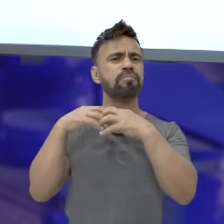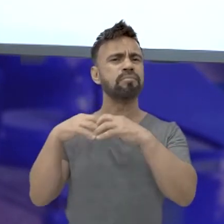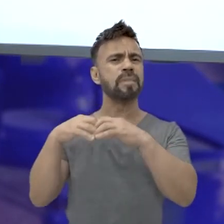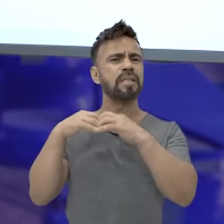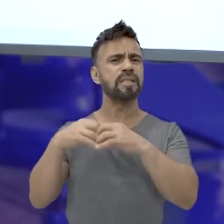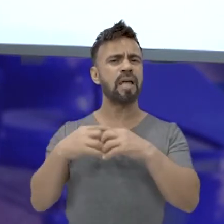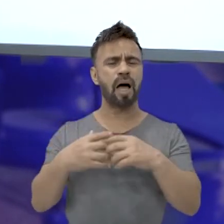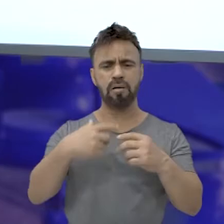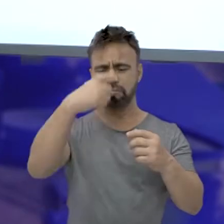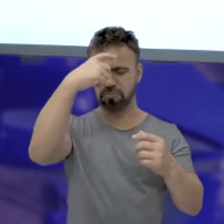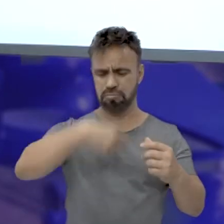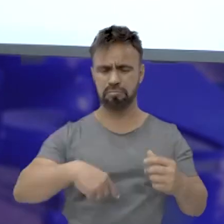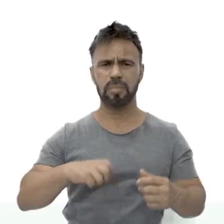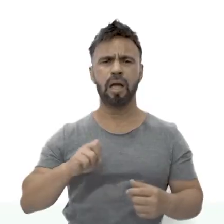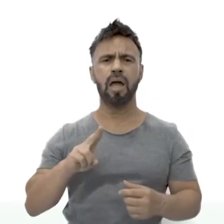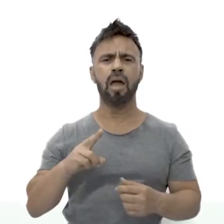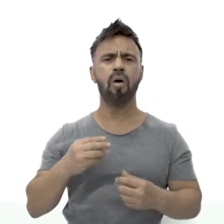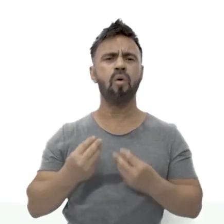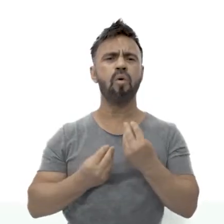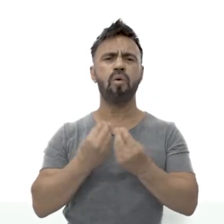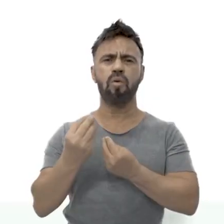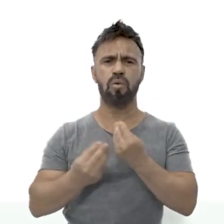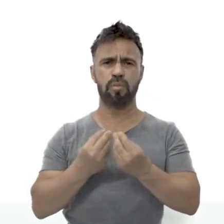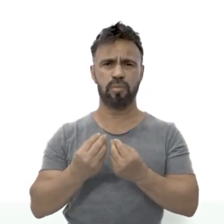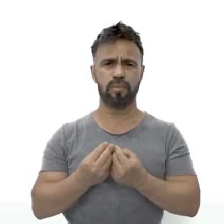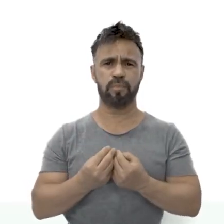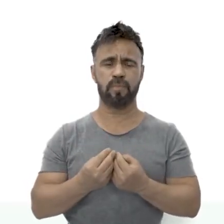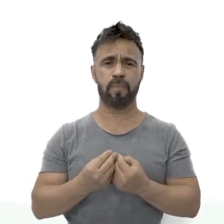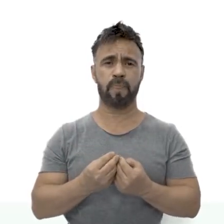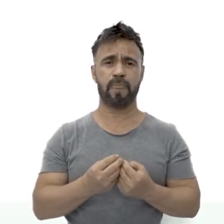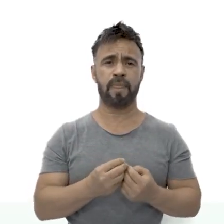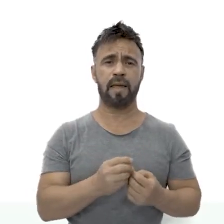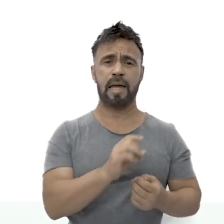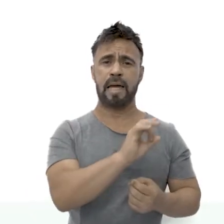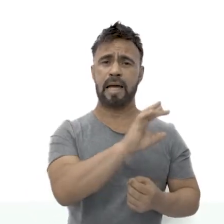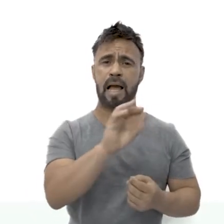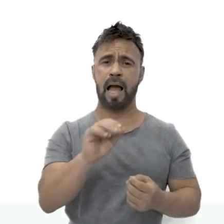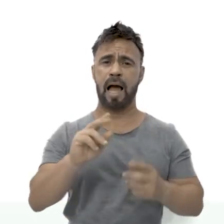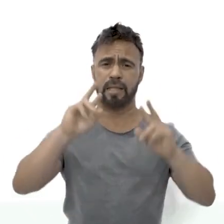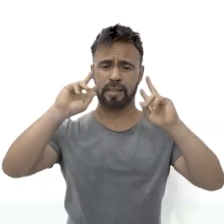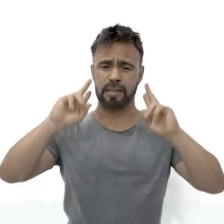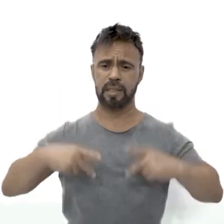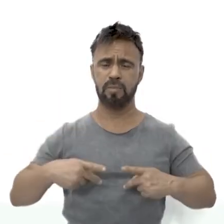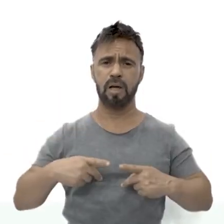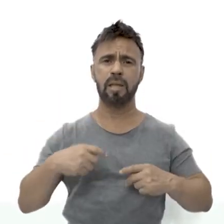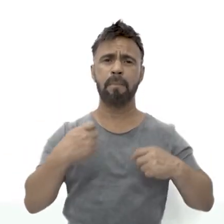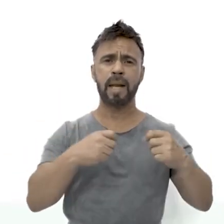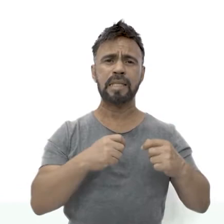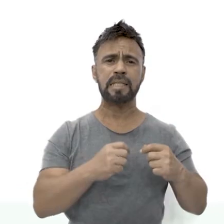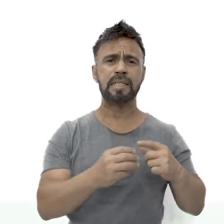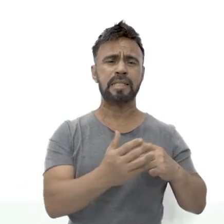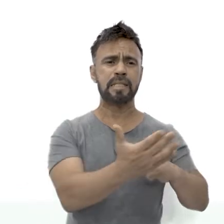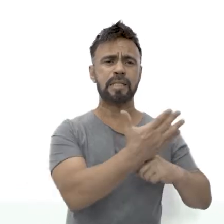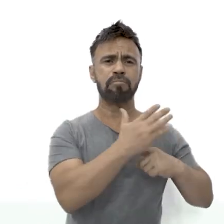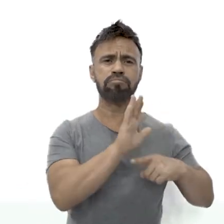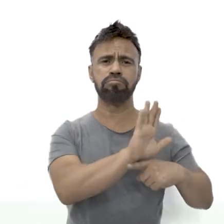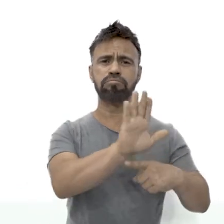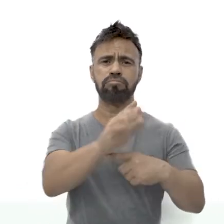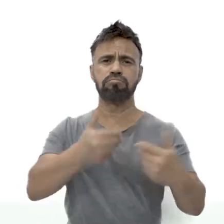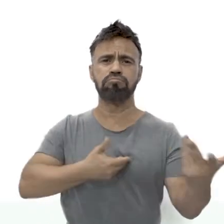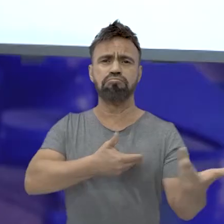nós mesmos. Então, pois cada ser humano precisa do outro para ser compreendido de